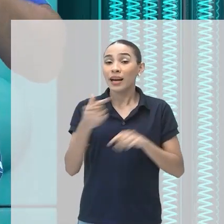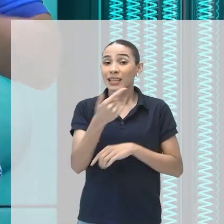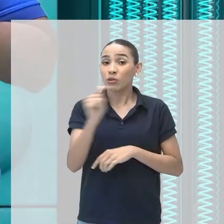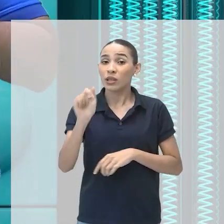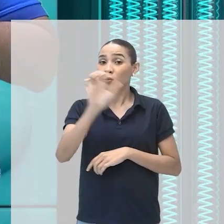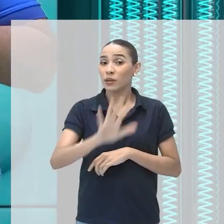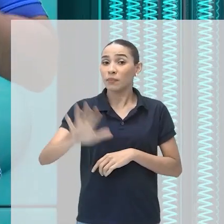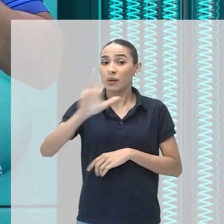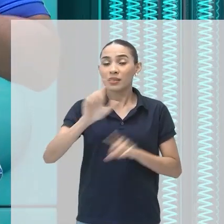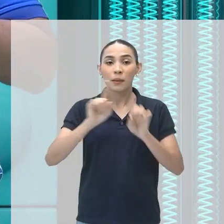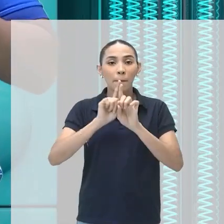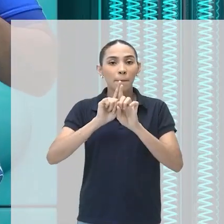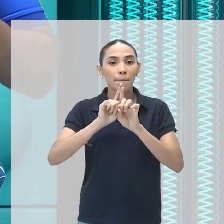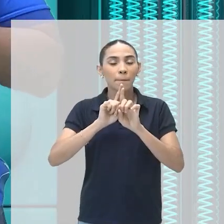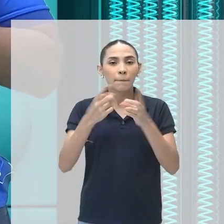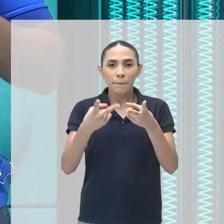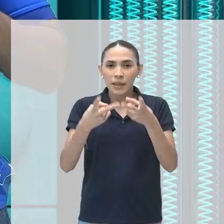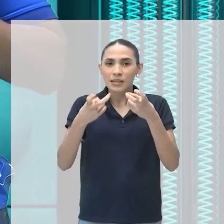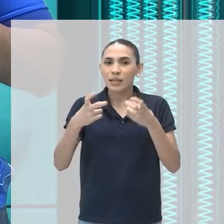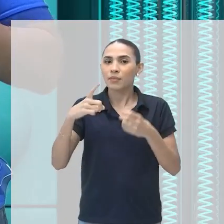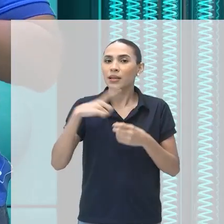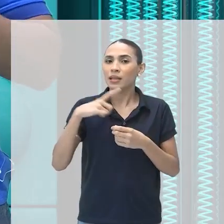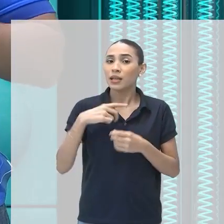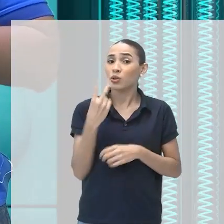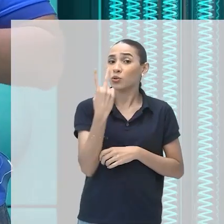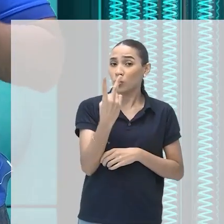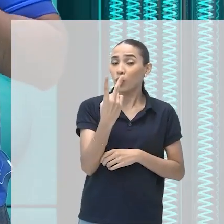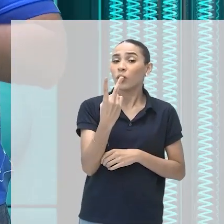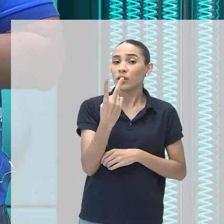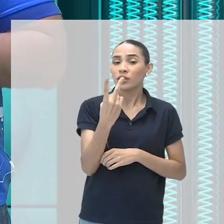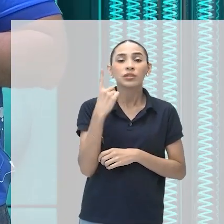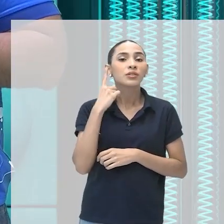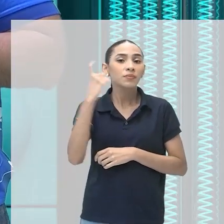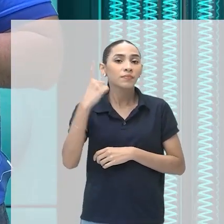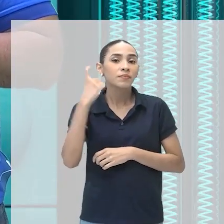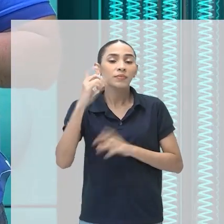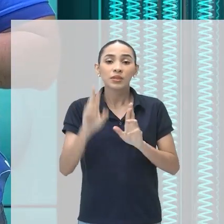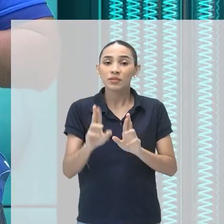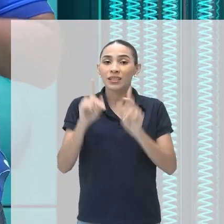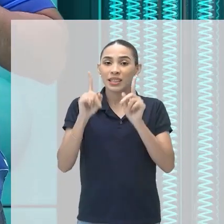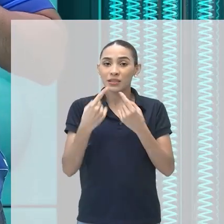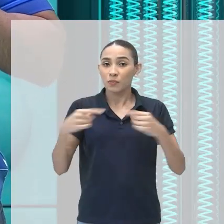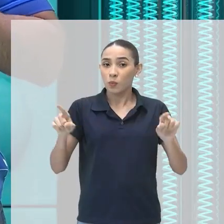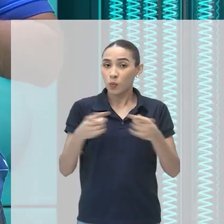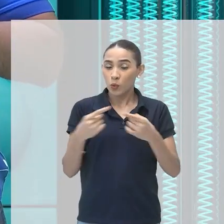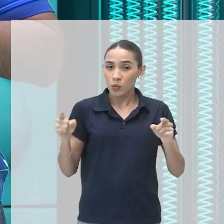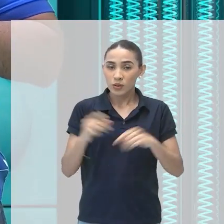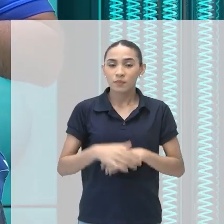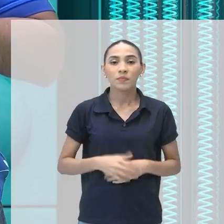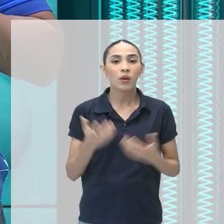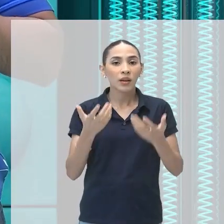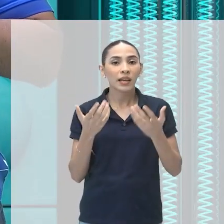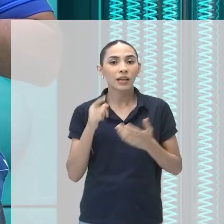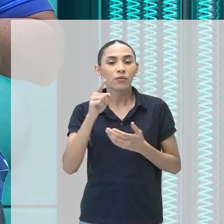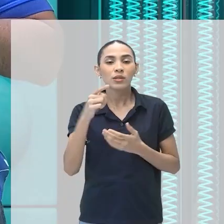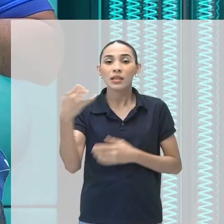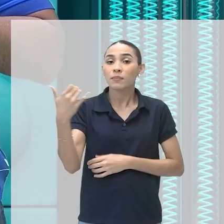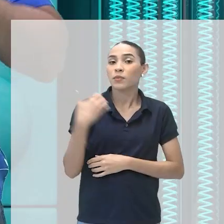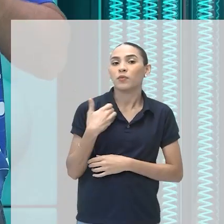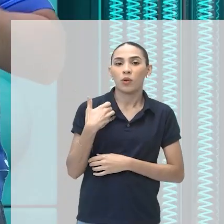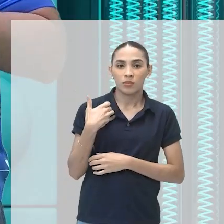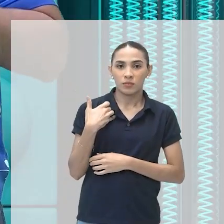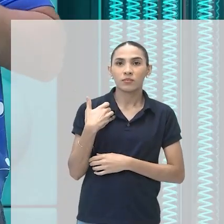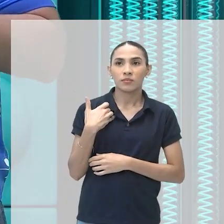agora. Observem que nós vamos ter 2 momentos distintos para essa trilha sonora. E aí eu quero que vocês me